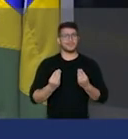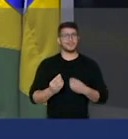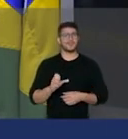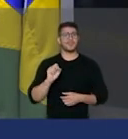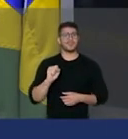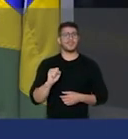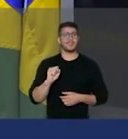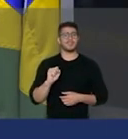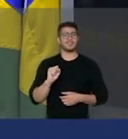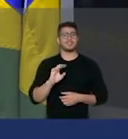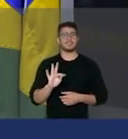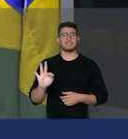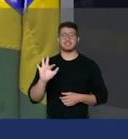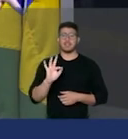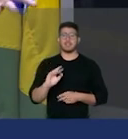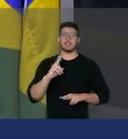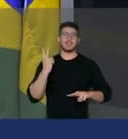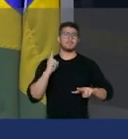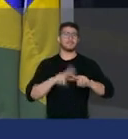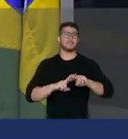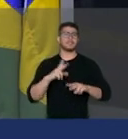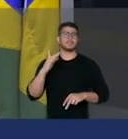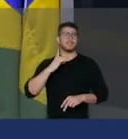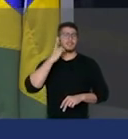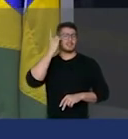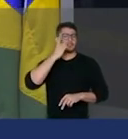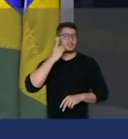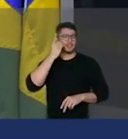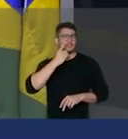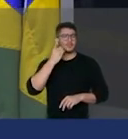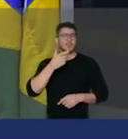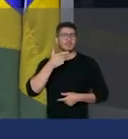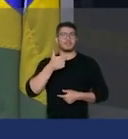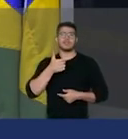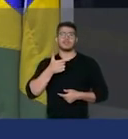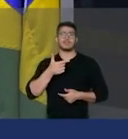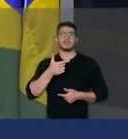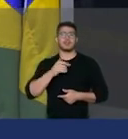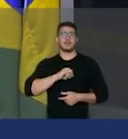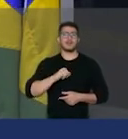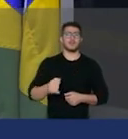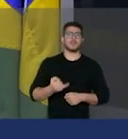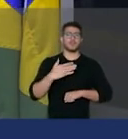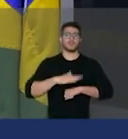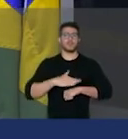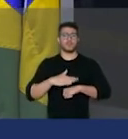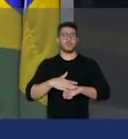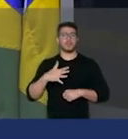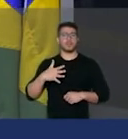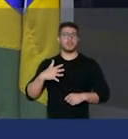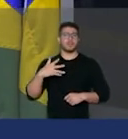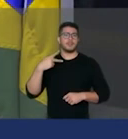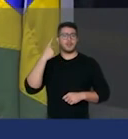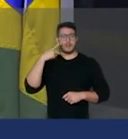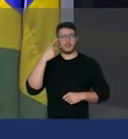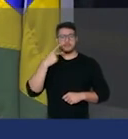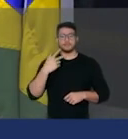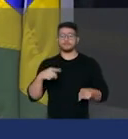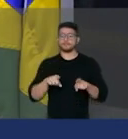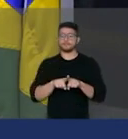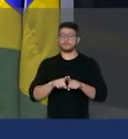inclusive prende deputados que gosta de suas prerrogativas parlamentares ministros que fazem